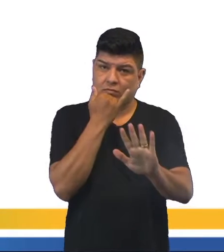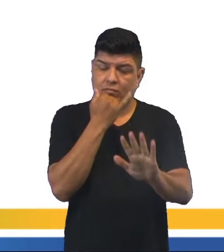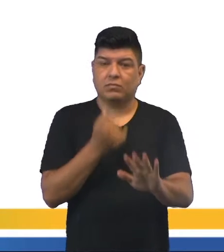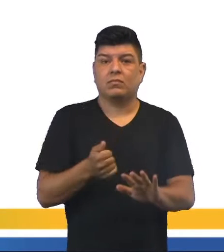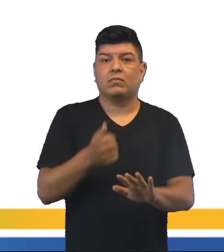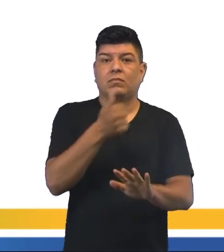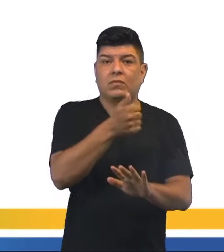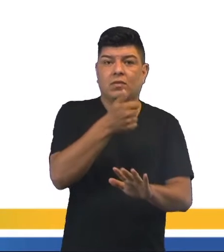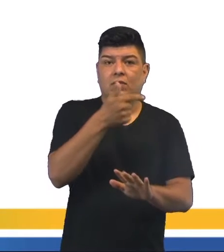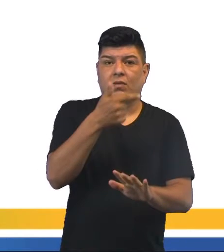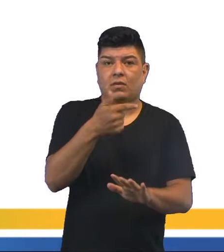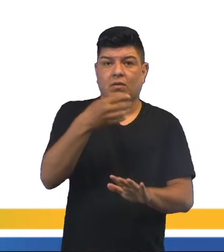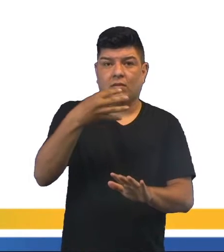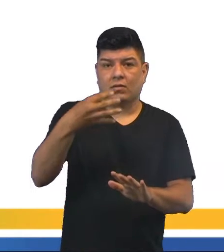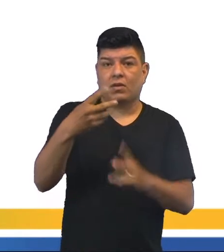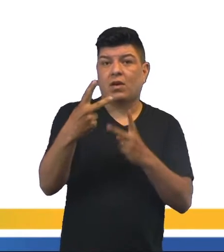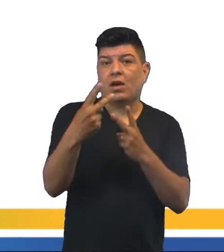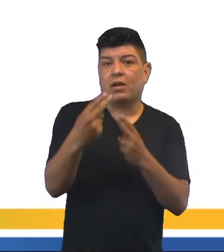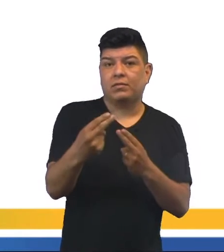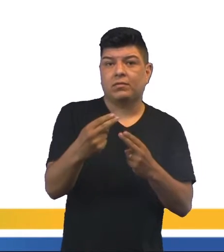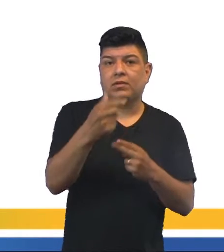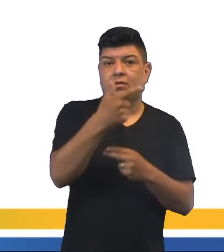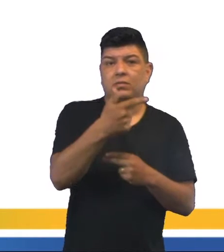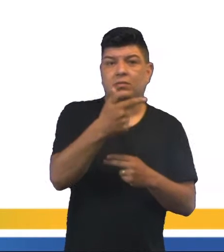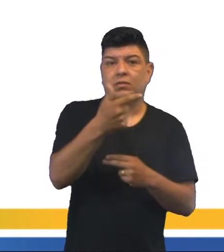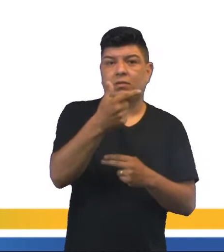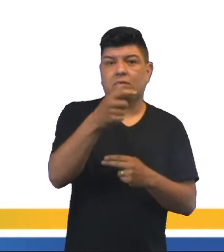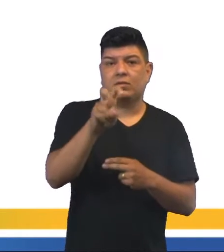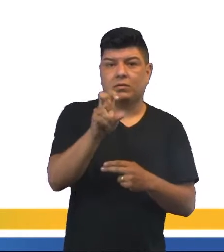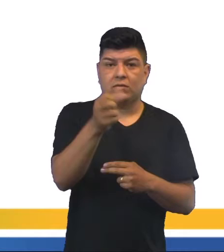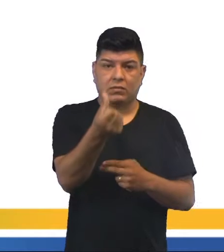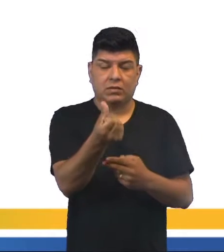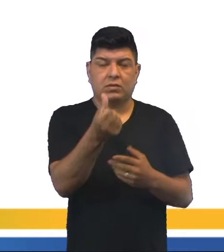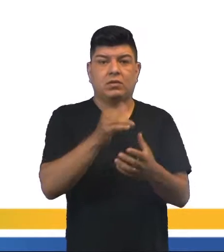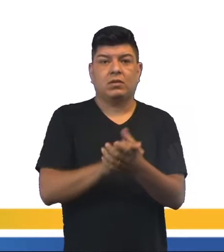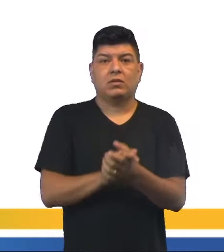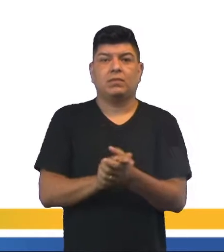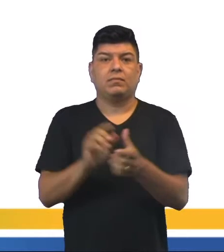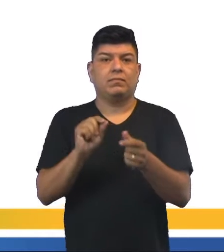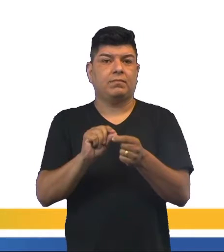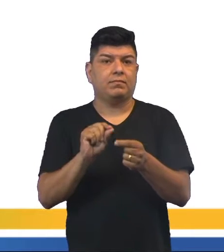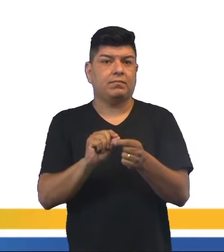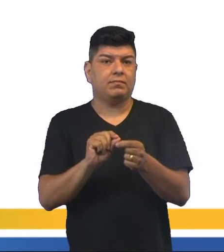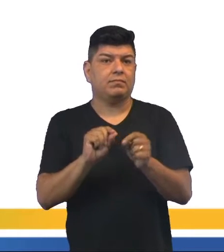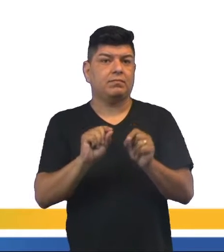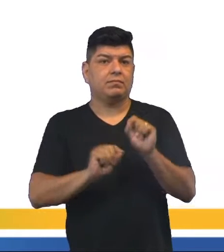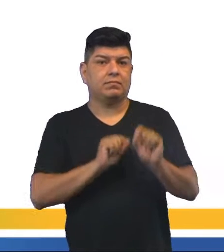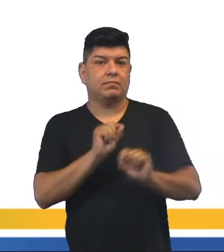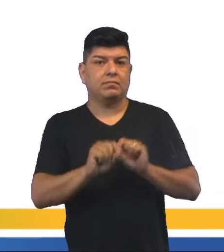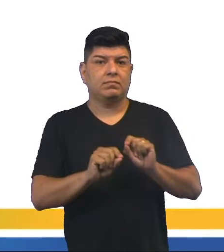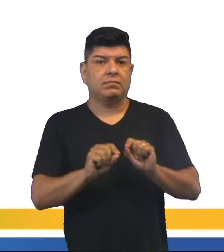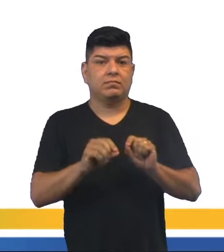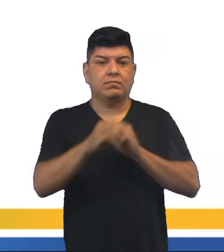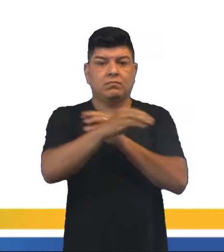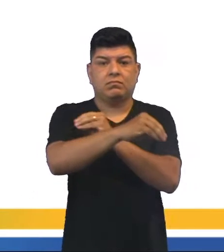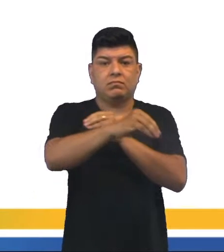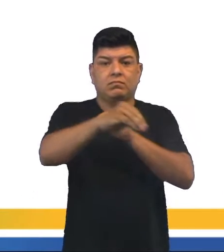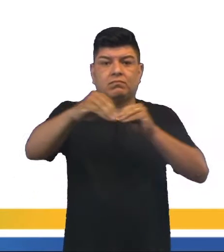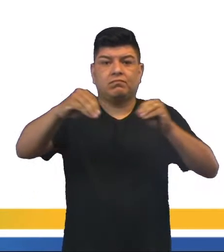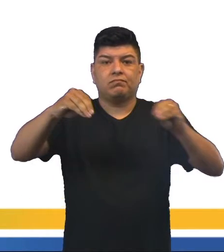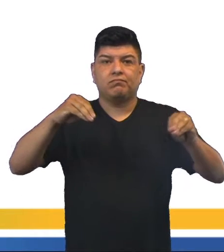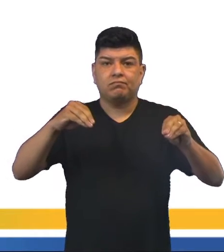aliás é igual a 256 então aqui eu vou ter que fazer a conta inversa